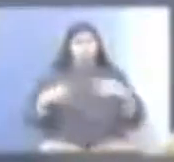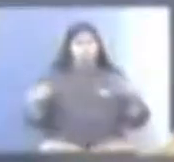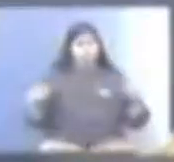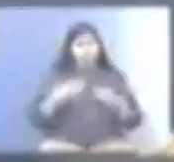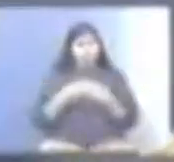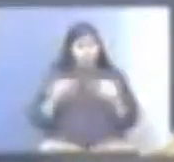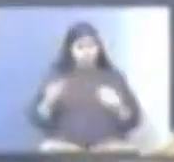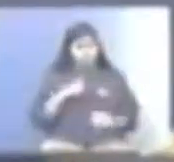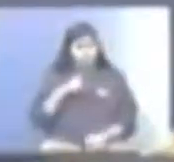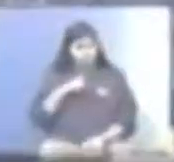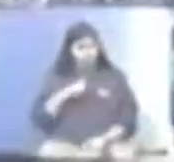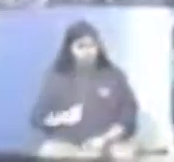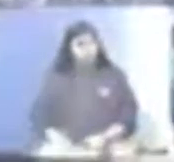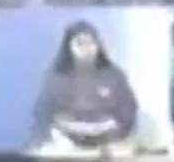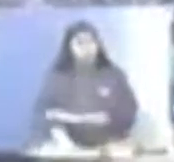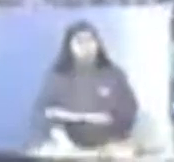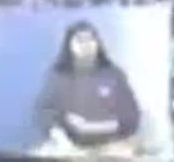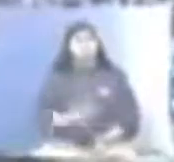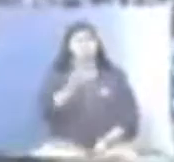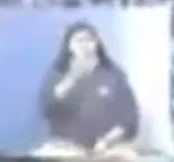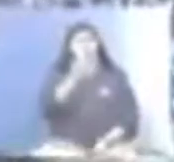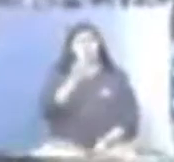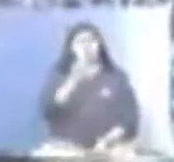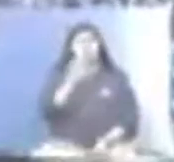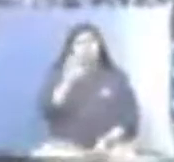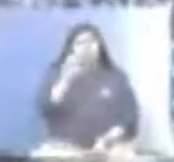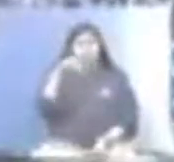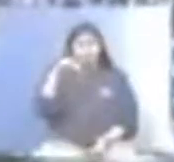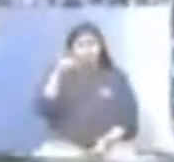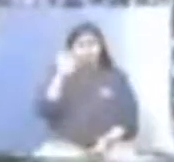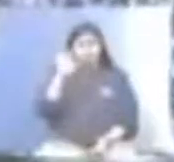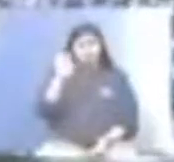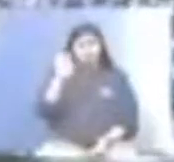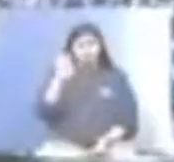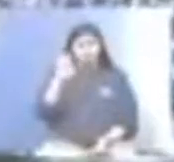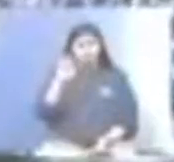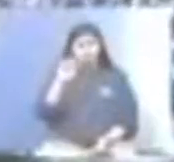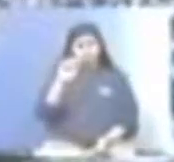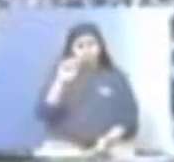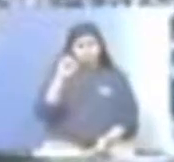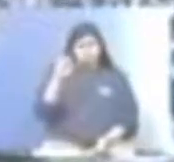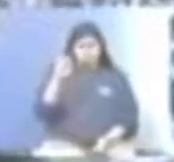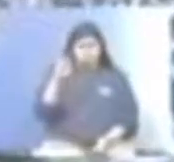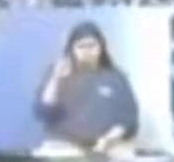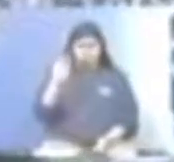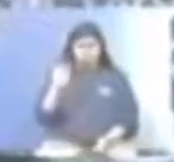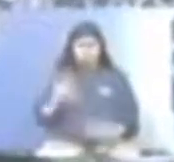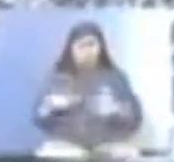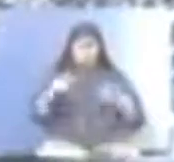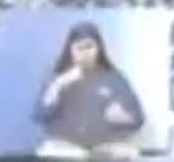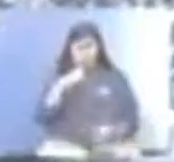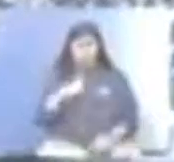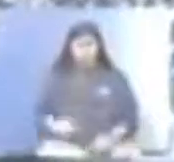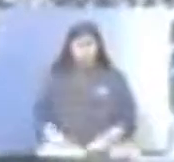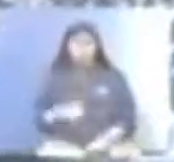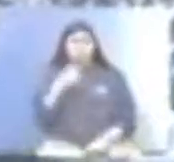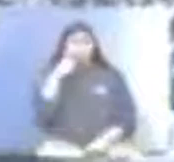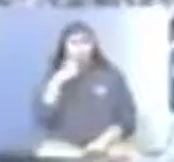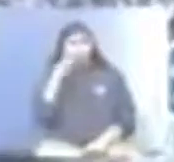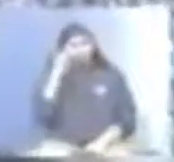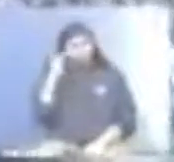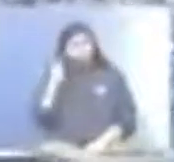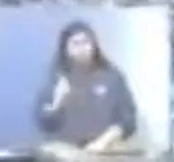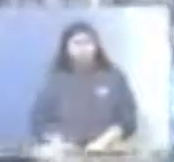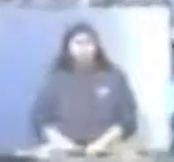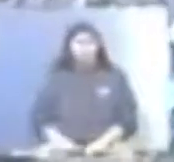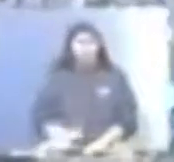que o encardido tem é lente de aumento. Sabia disso? Quando você olha para o